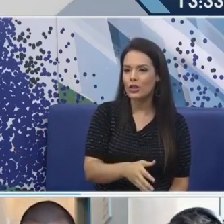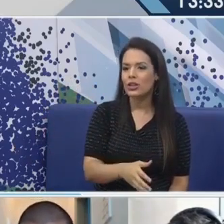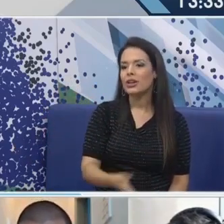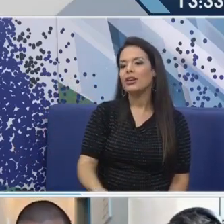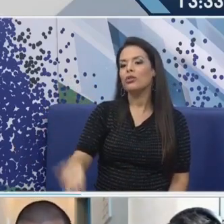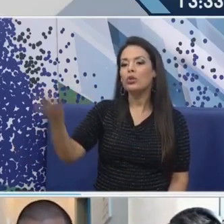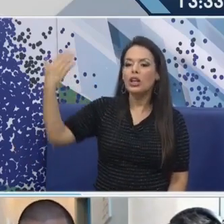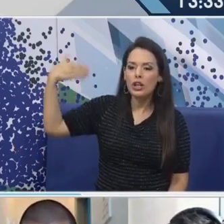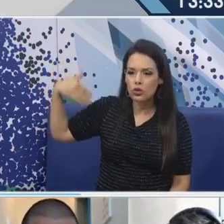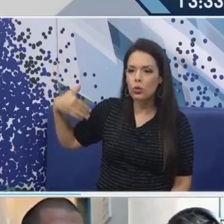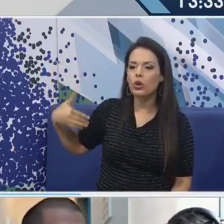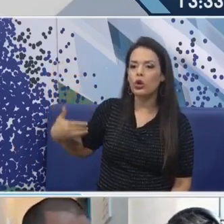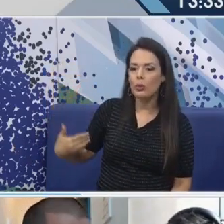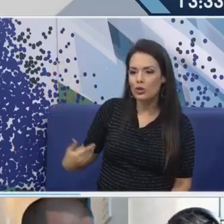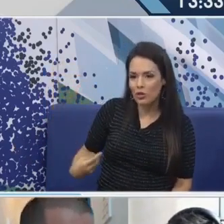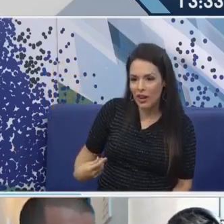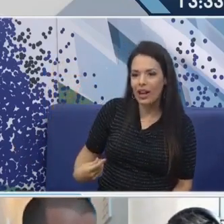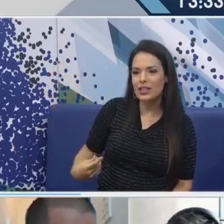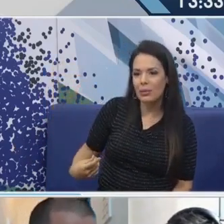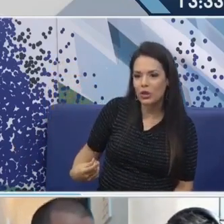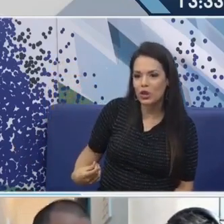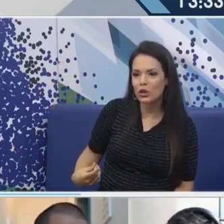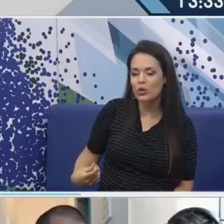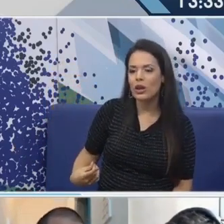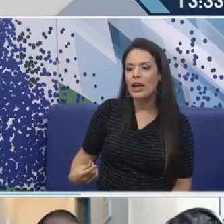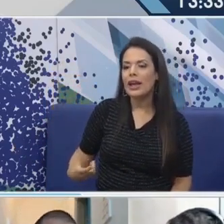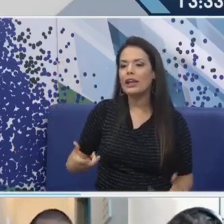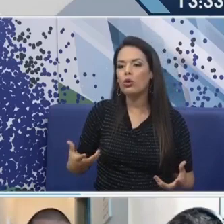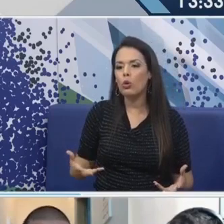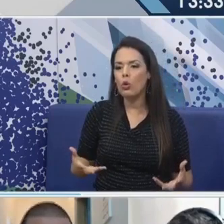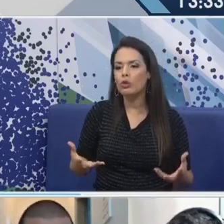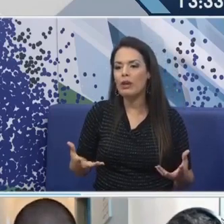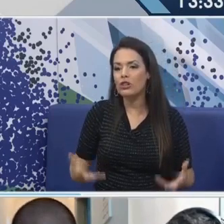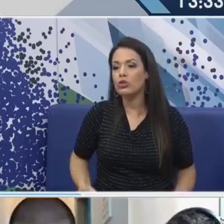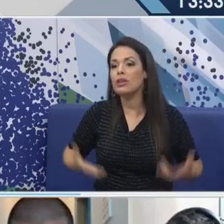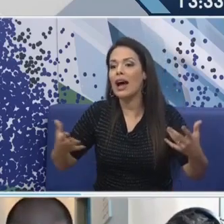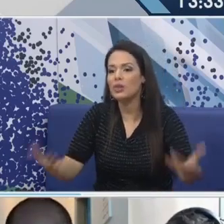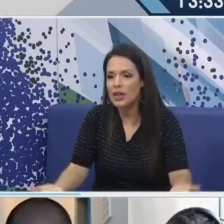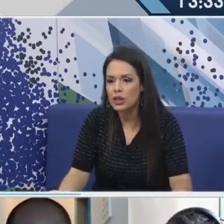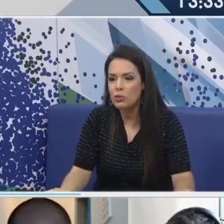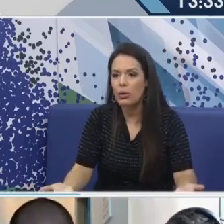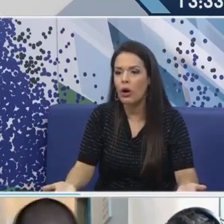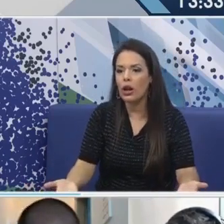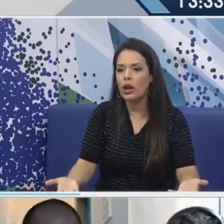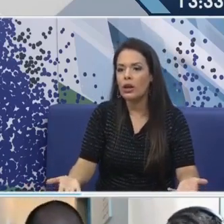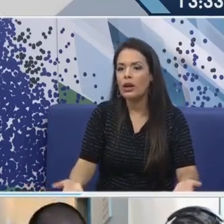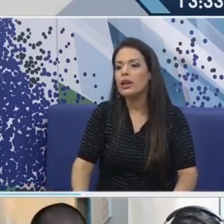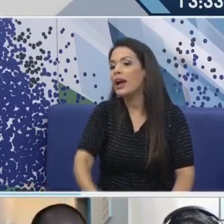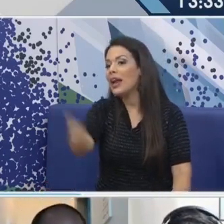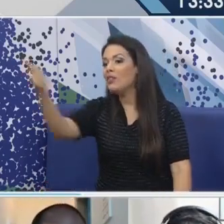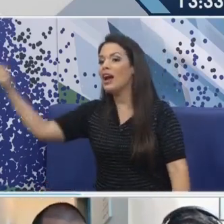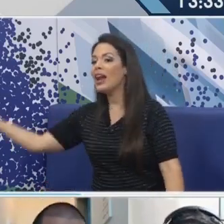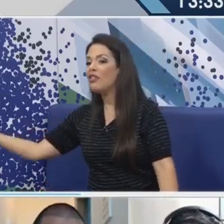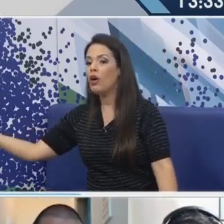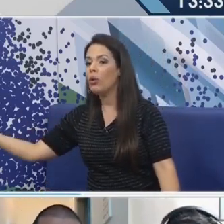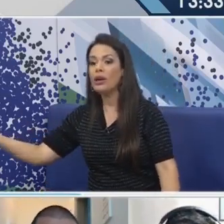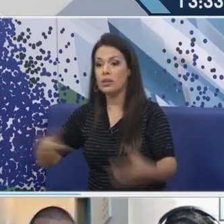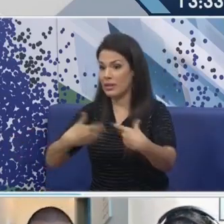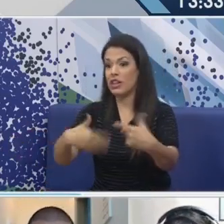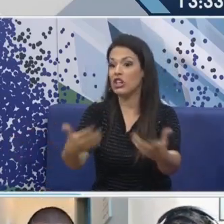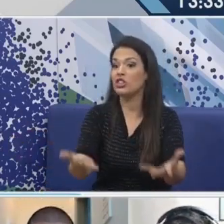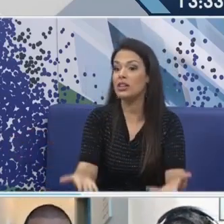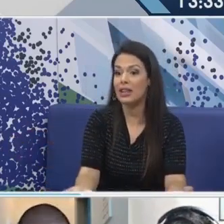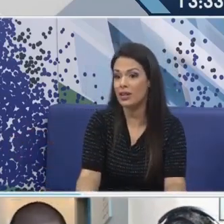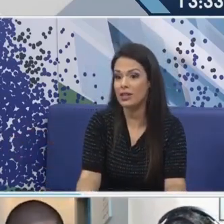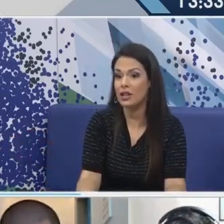Palmeiras... No início, quando começou o VAR, você lembra disso? Em que o Gatito dá a saída de bola, e aí ele vai lá ver um lance,